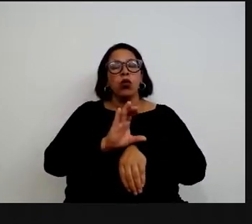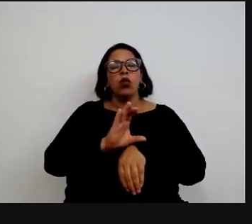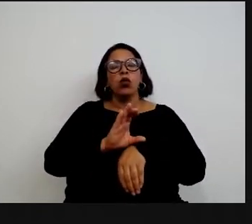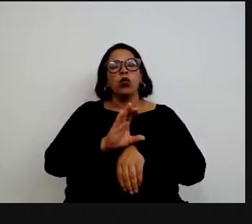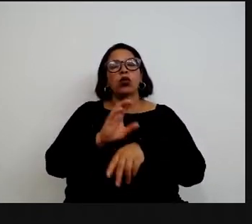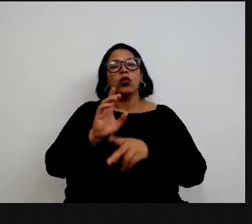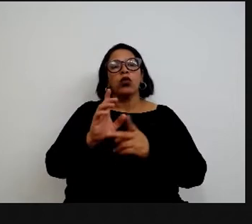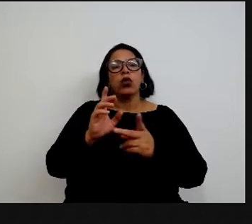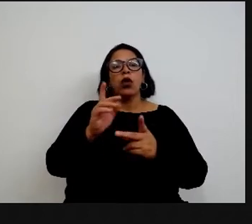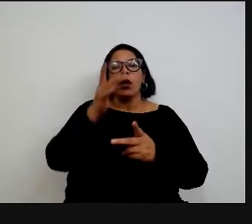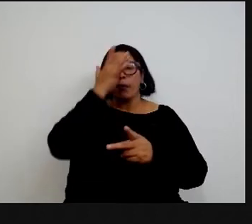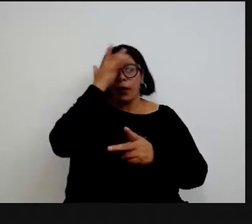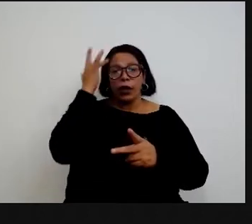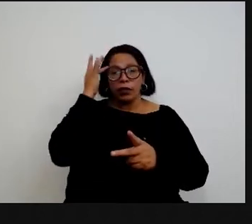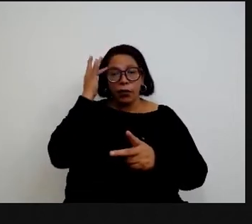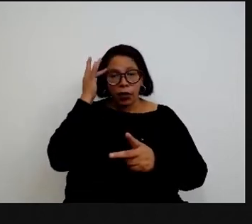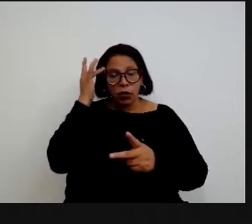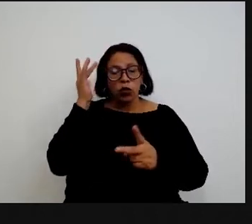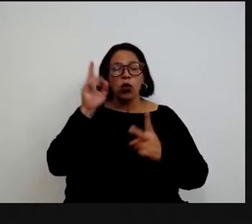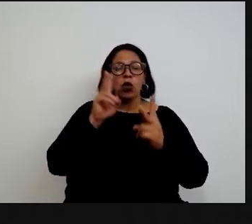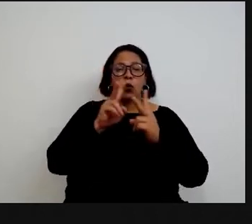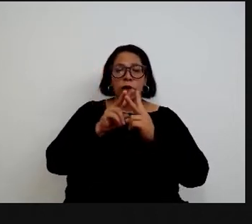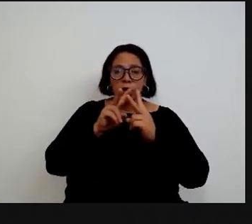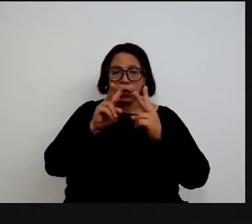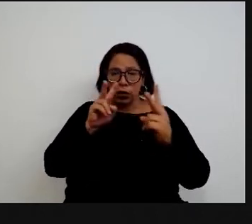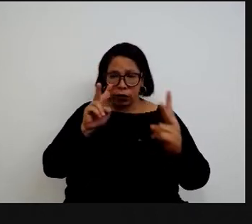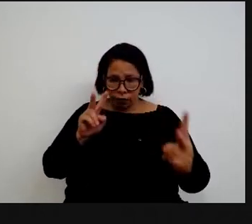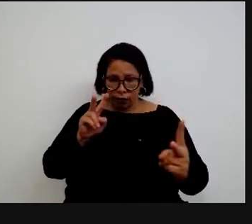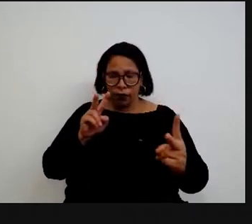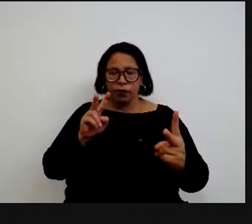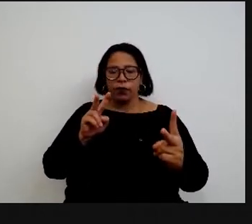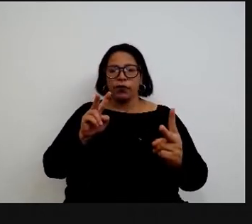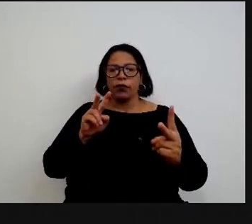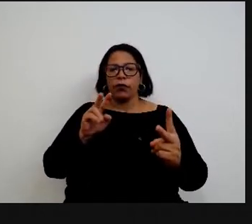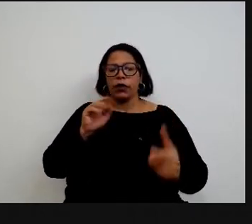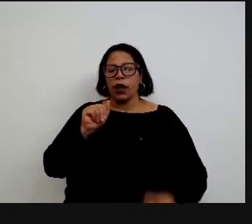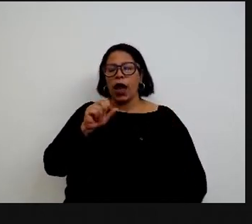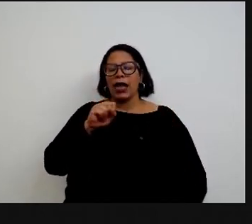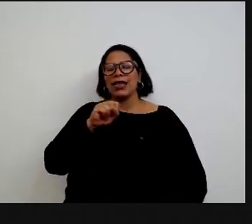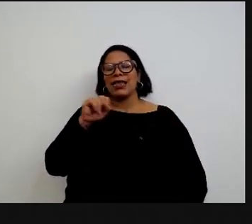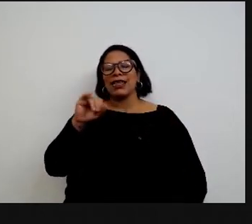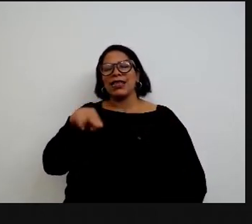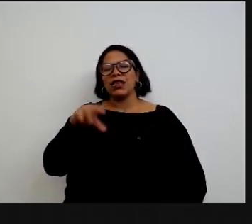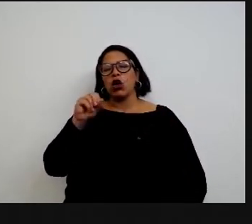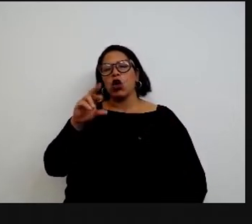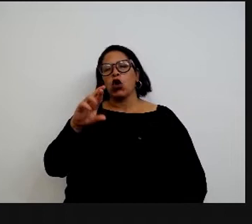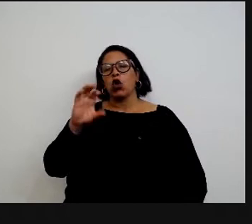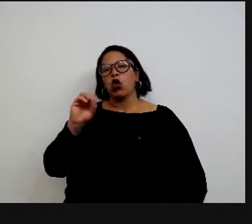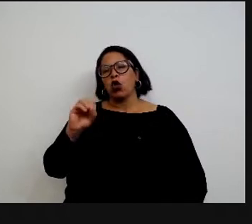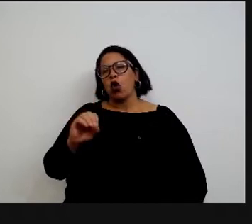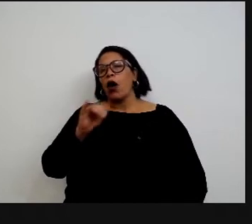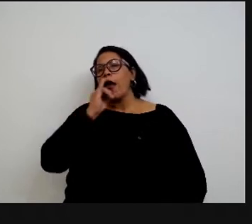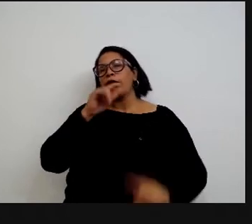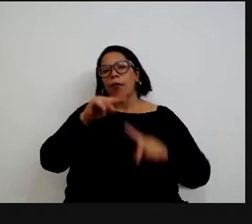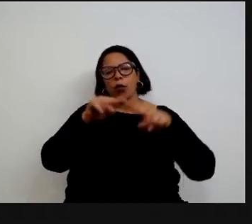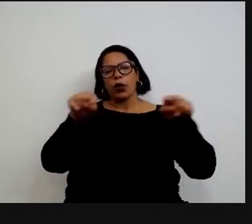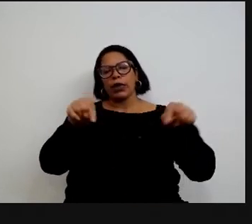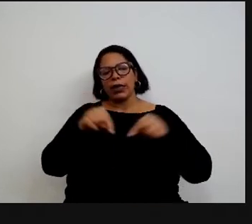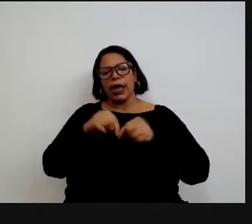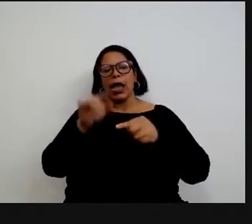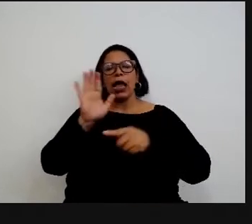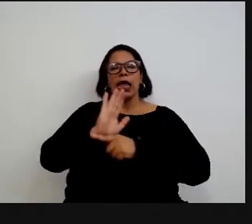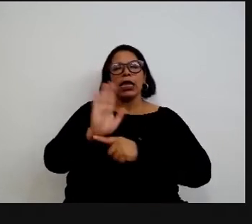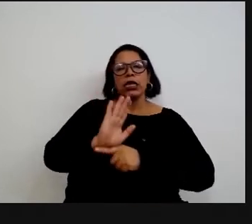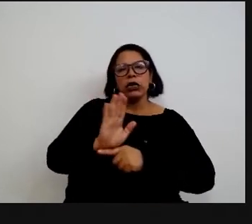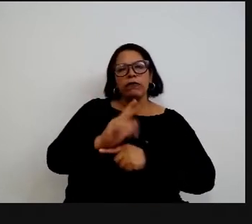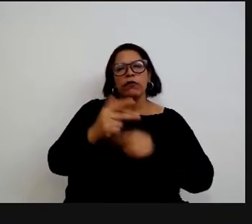assíncrono, né, para o autoinstrucional, TVG, né, que também não é só colocar ele ou no estúdio, né,